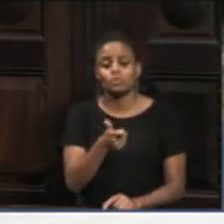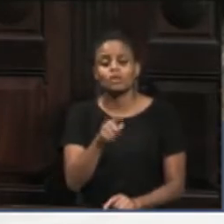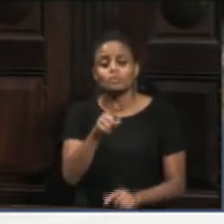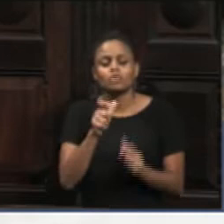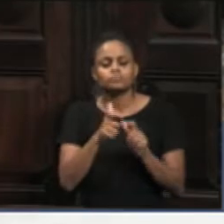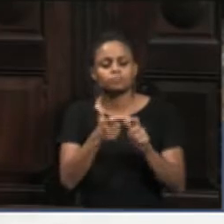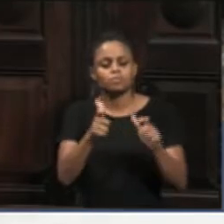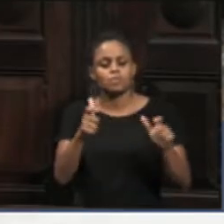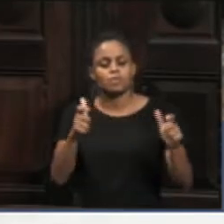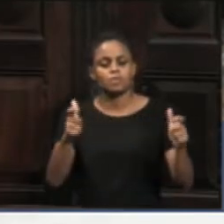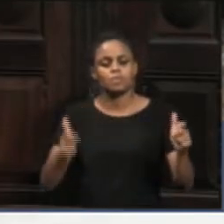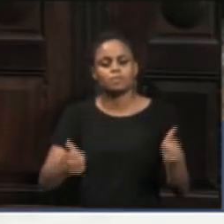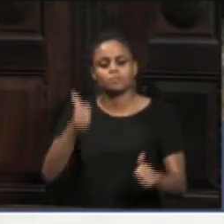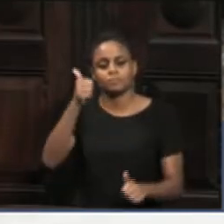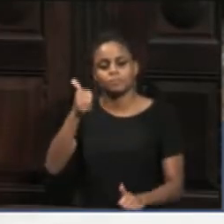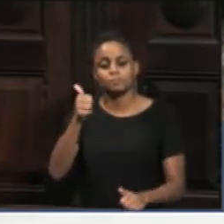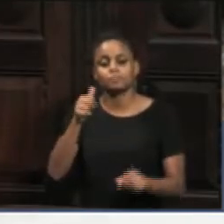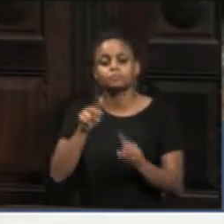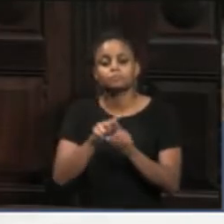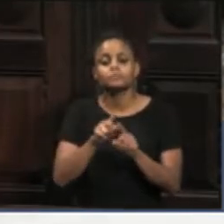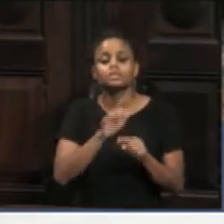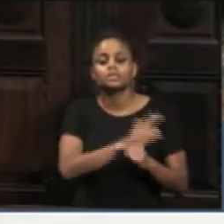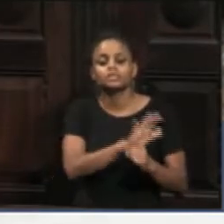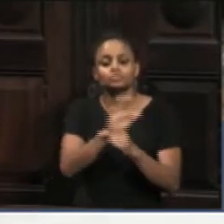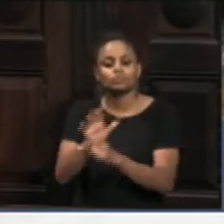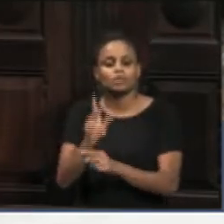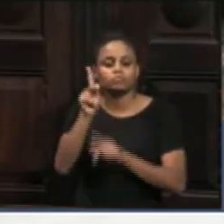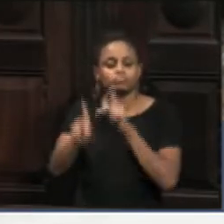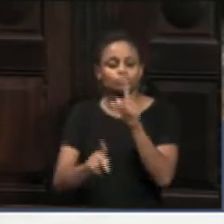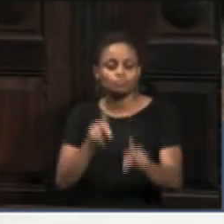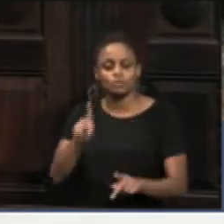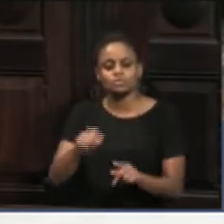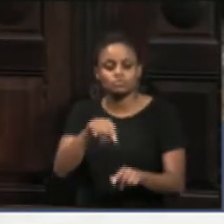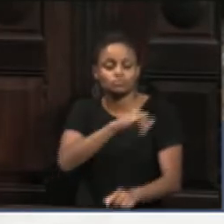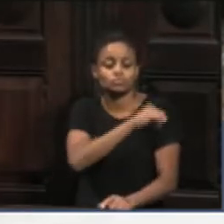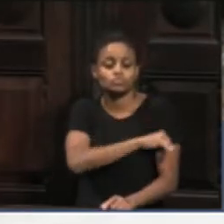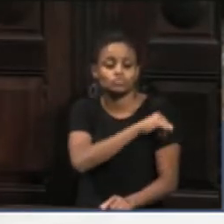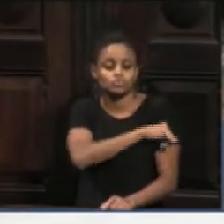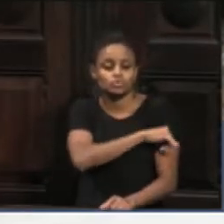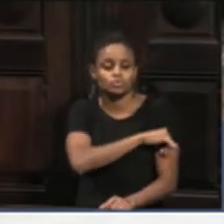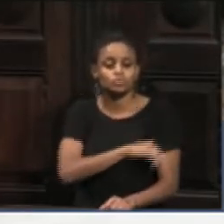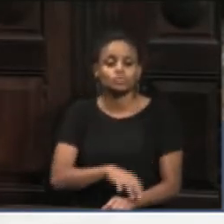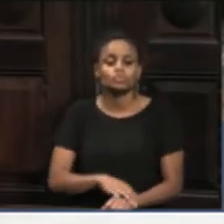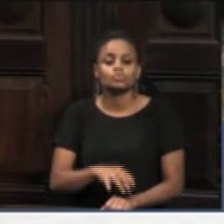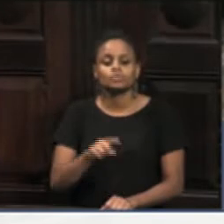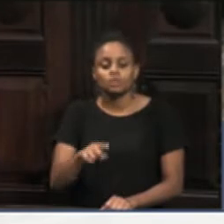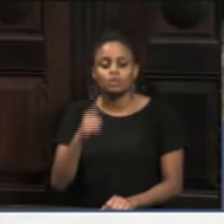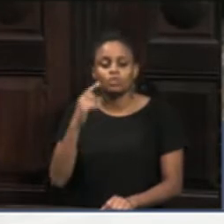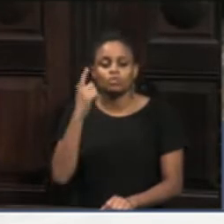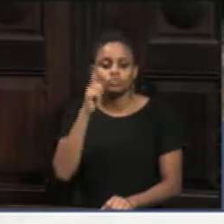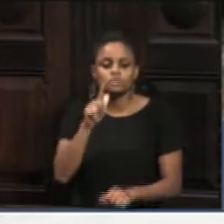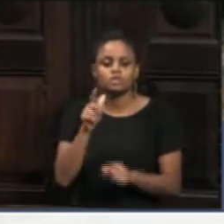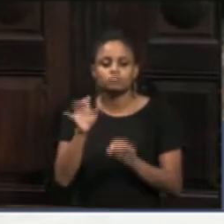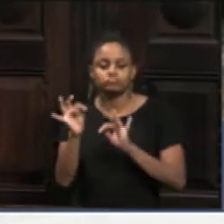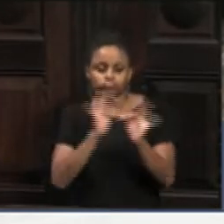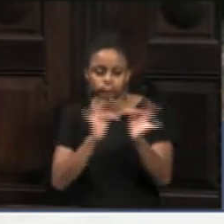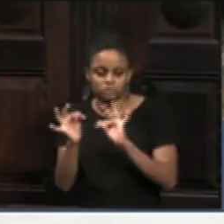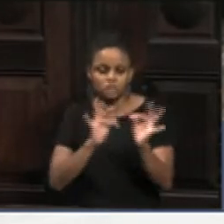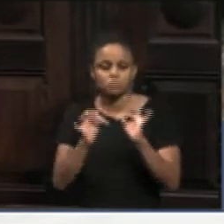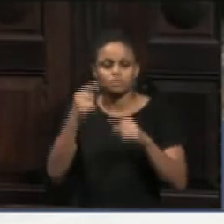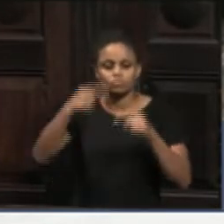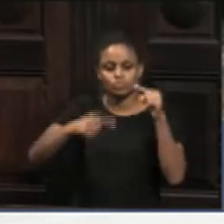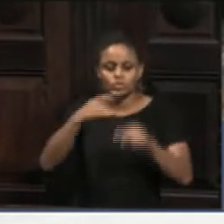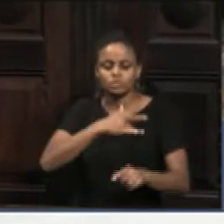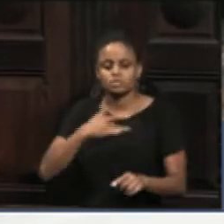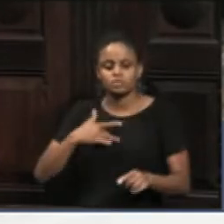suas redes e garantir para o conjunto da população do Estado do Rio de Janeiro atendimento, uma política de saúde